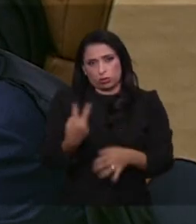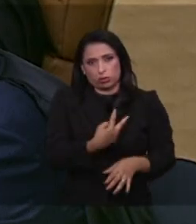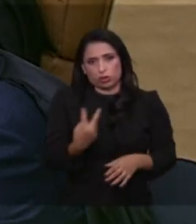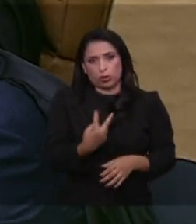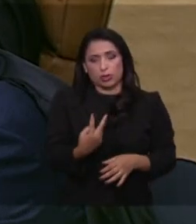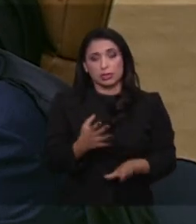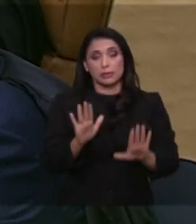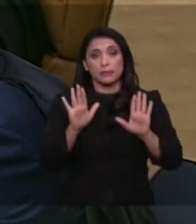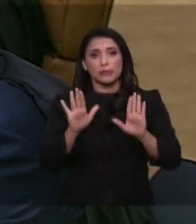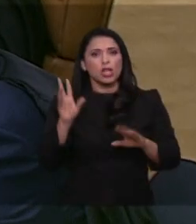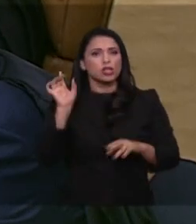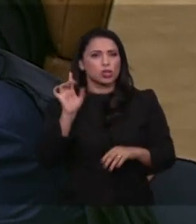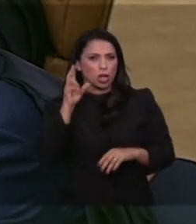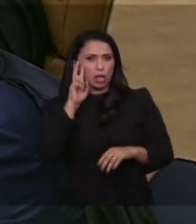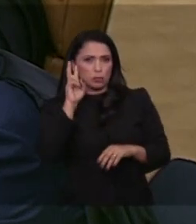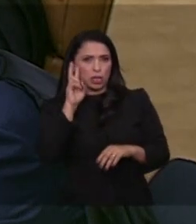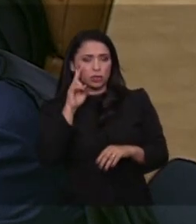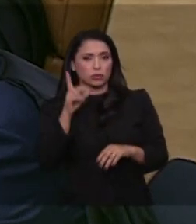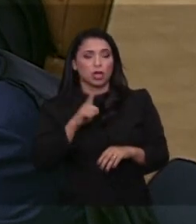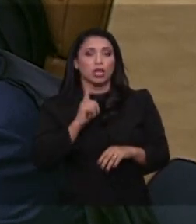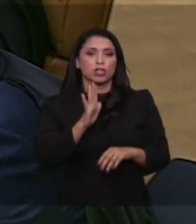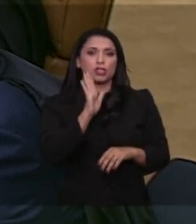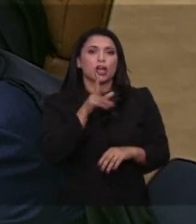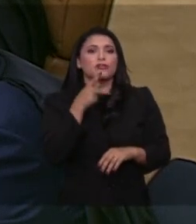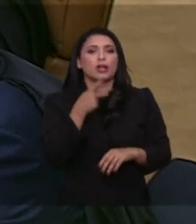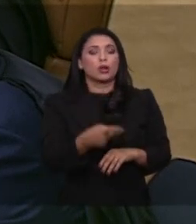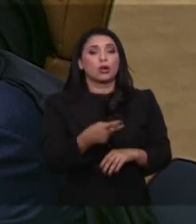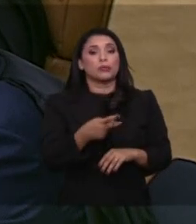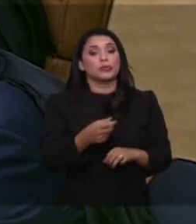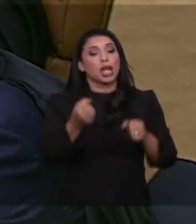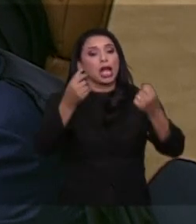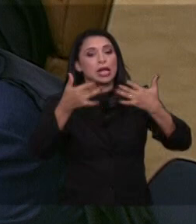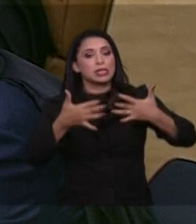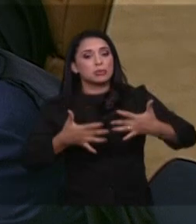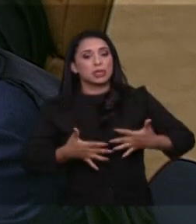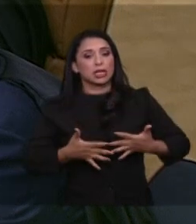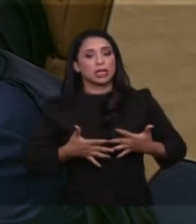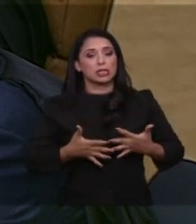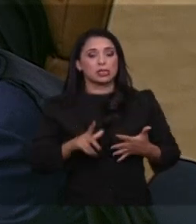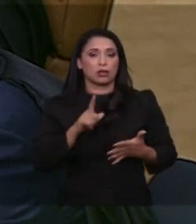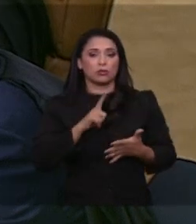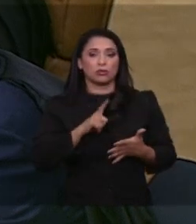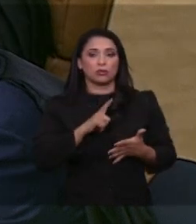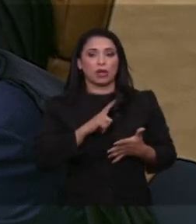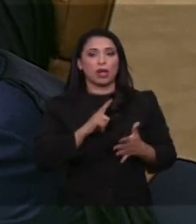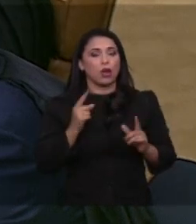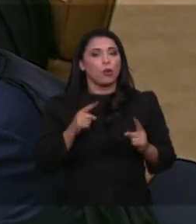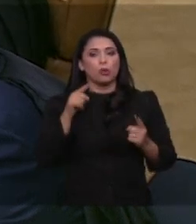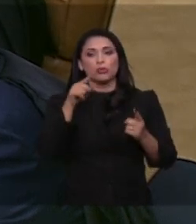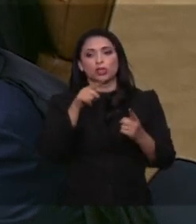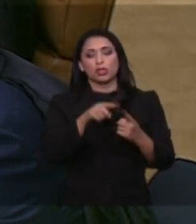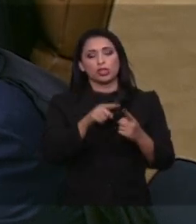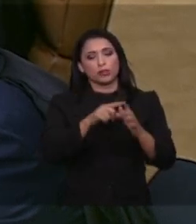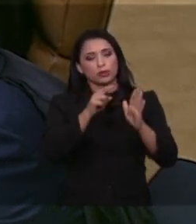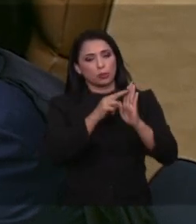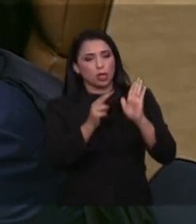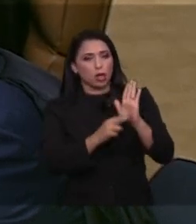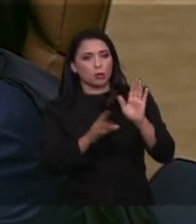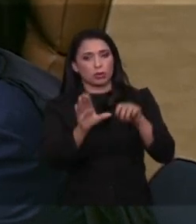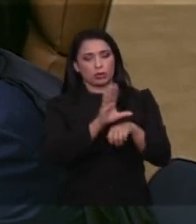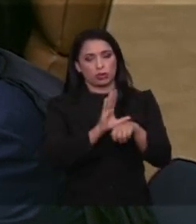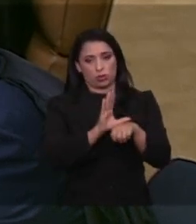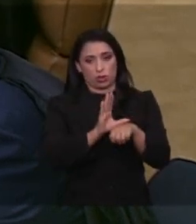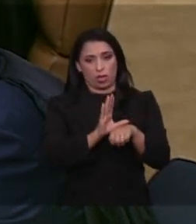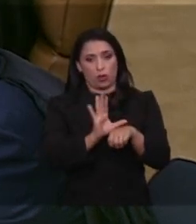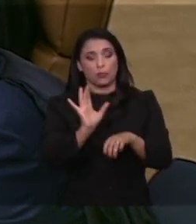Vossa Excelência afirma com propriedade, claro, justificação não é o dado objetivo de interpretação de norma constitucional,